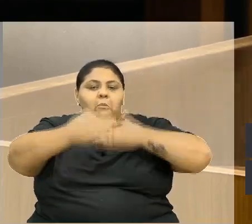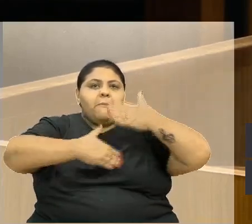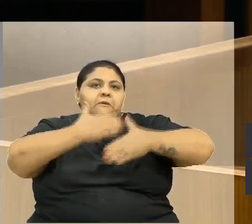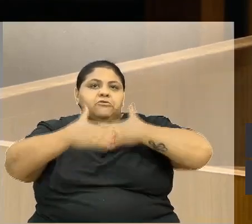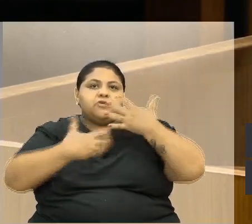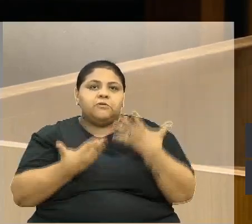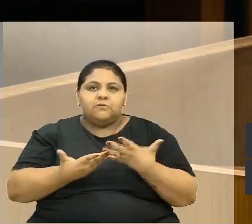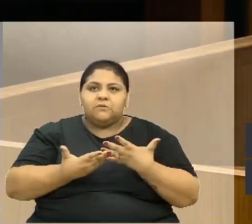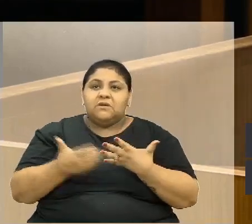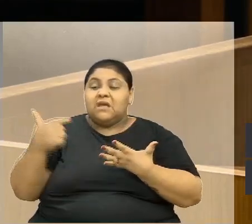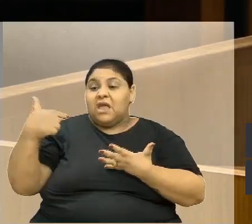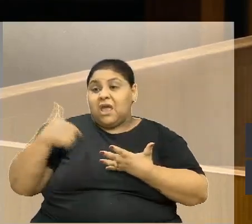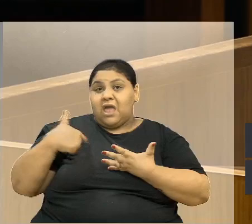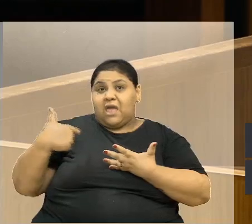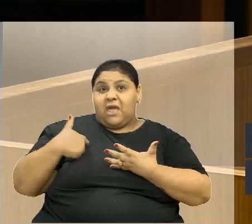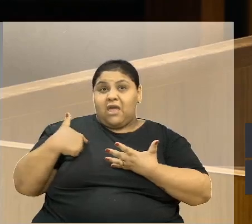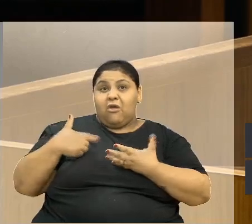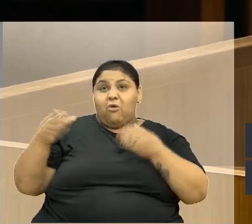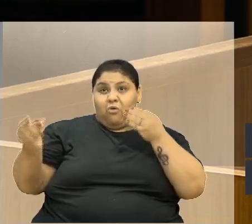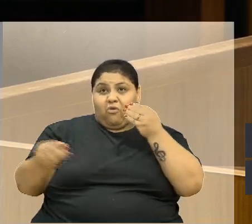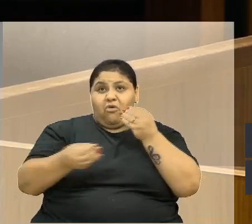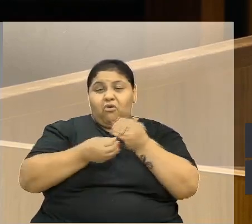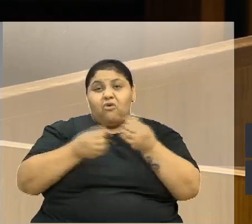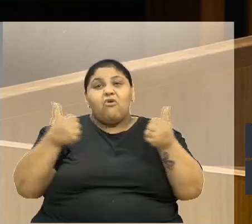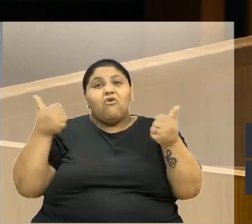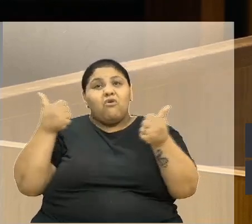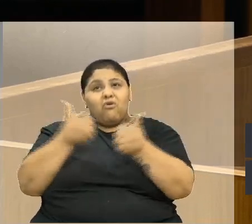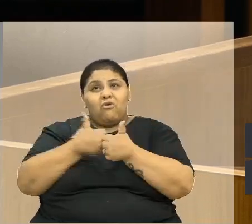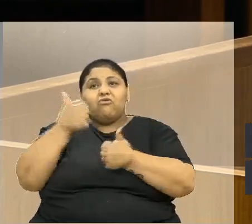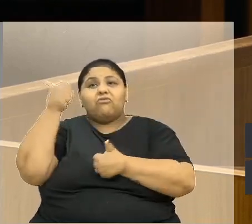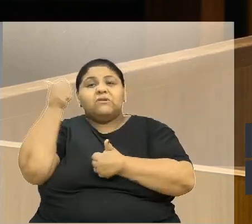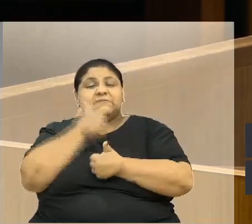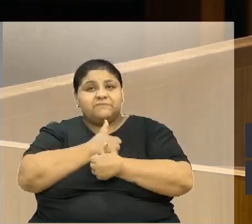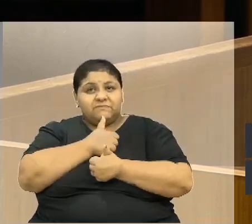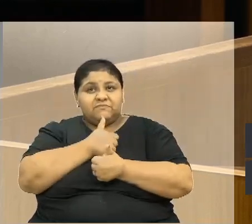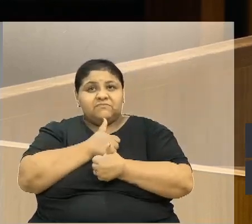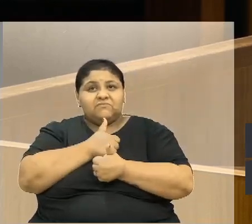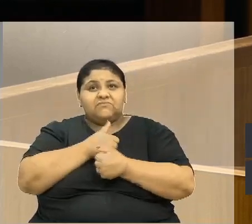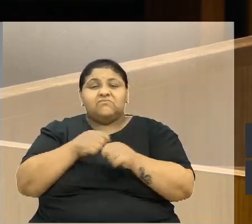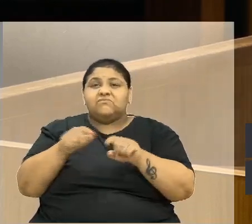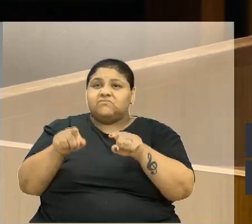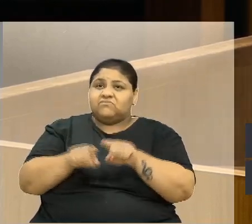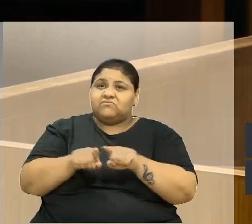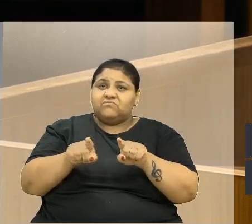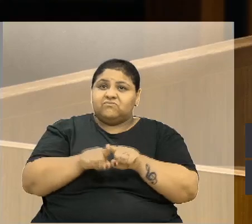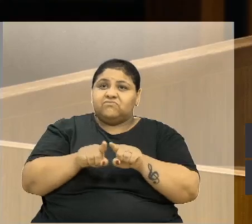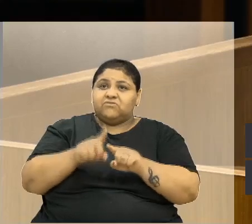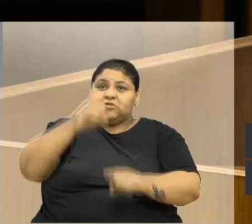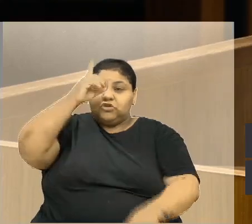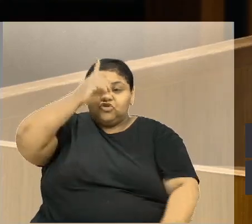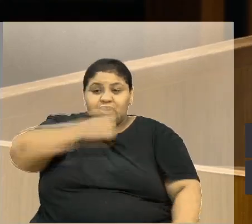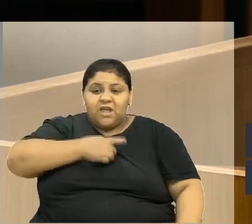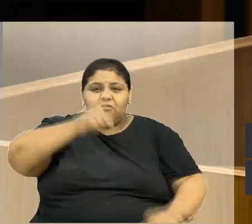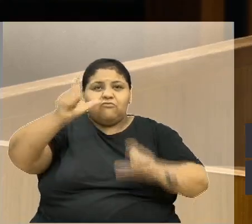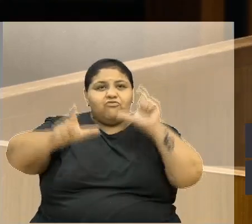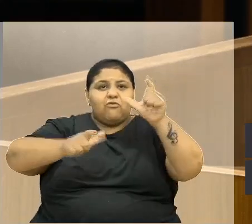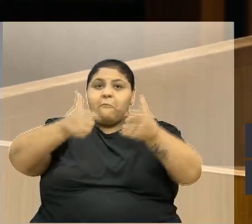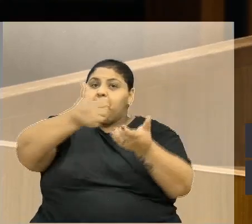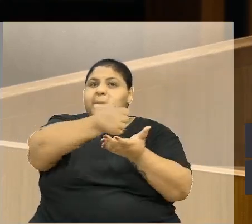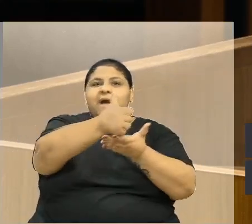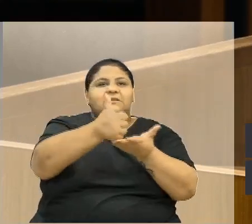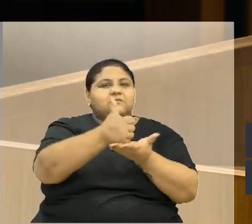diz. Então, eu fiz essa parte porque eu junto a questão das mulheres, a questão de um direito humano